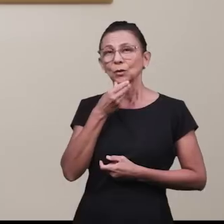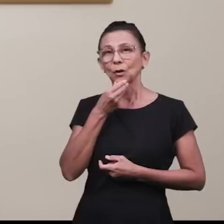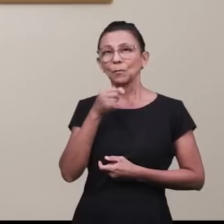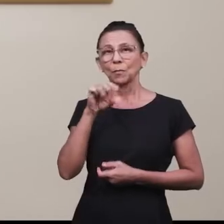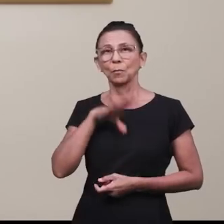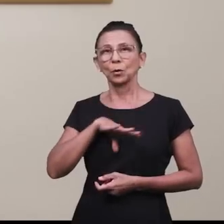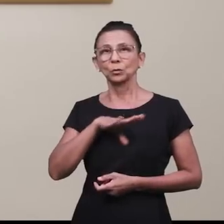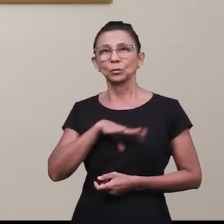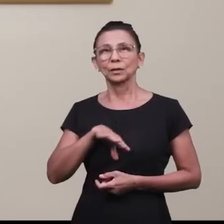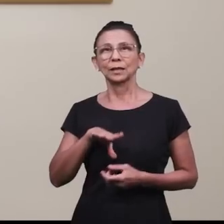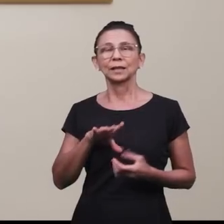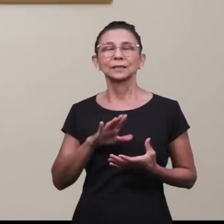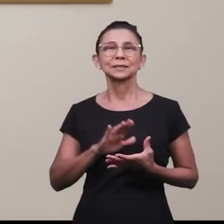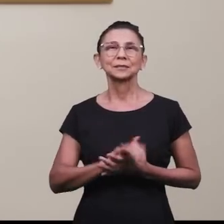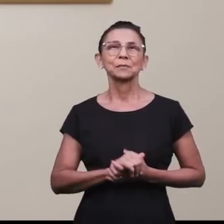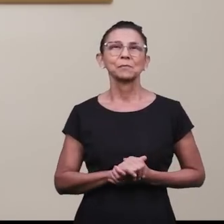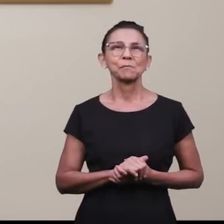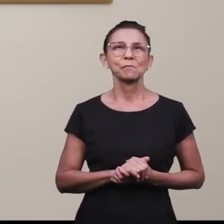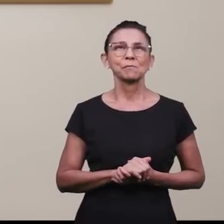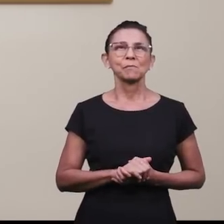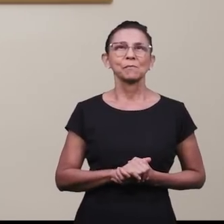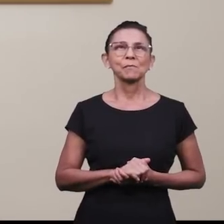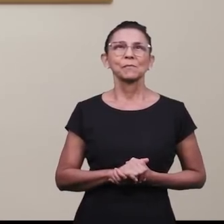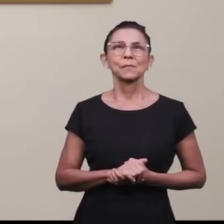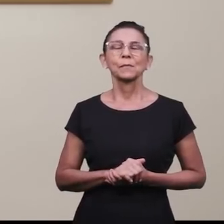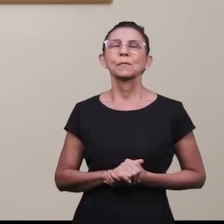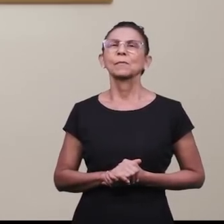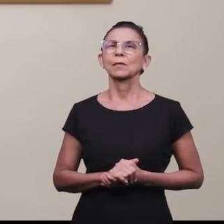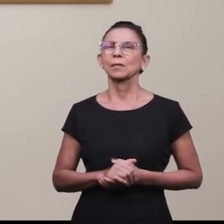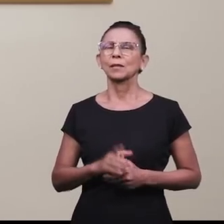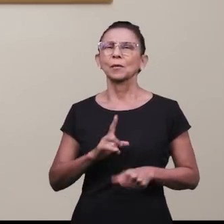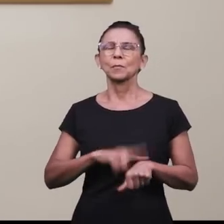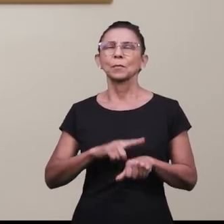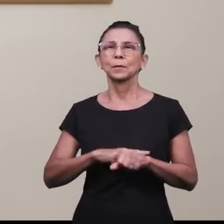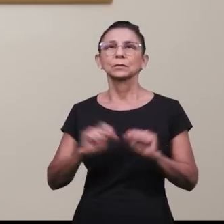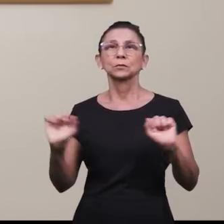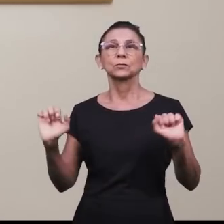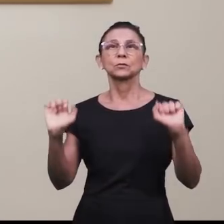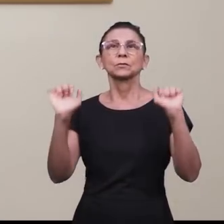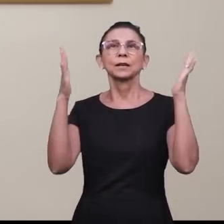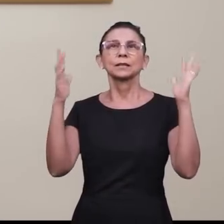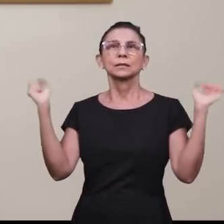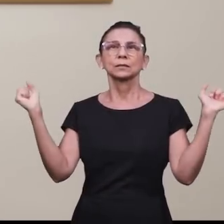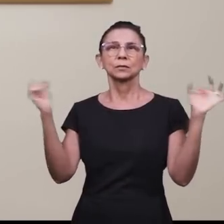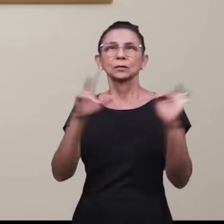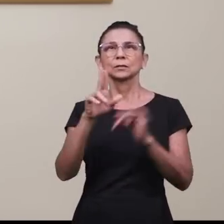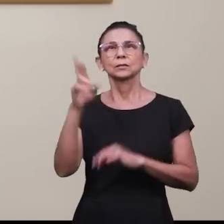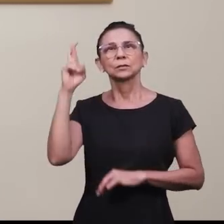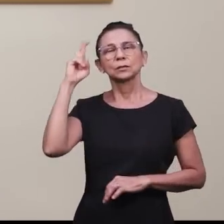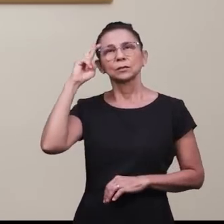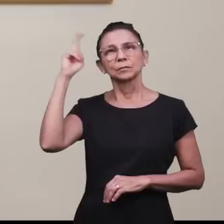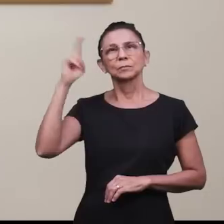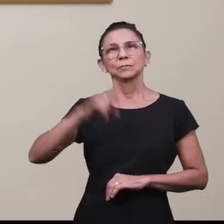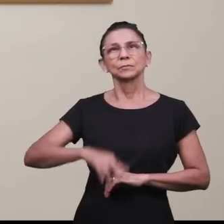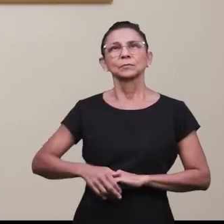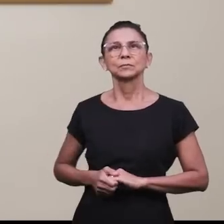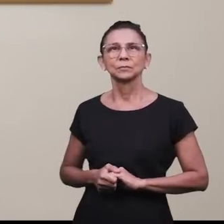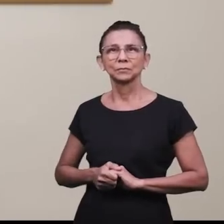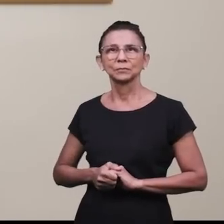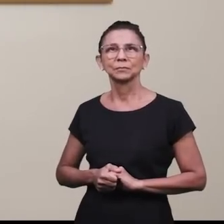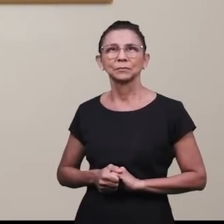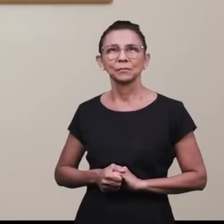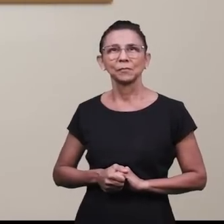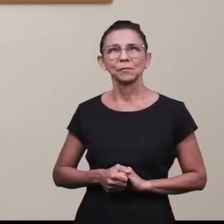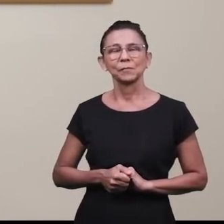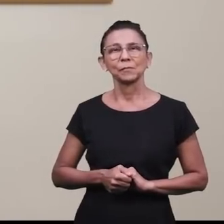11 visitantes de nacionalidade portuguesa que puderam ver o testemunho daqueles que desceram as águas. Estiveram